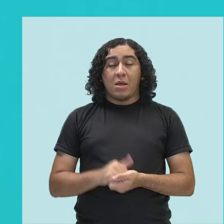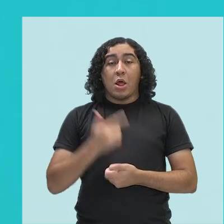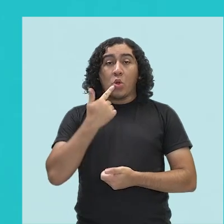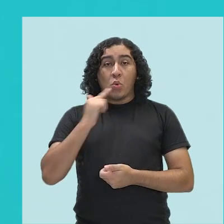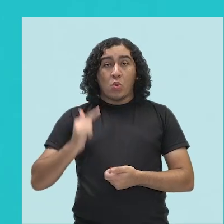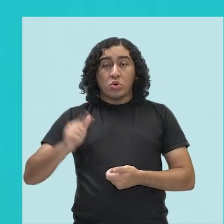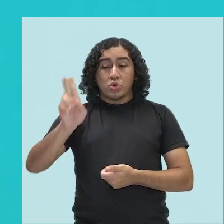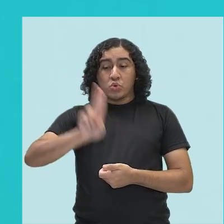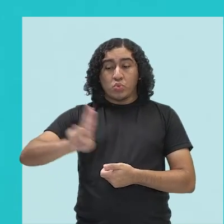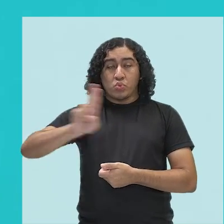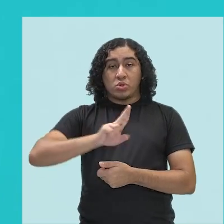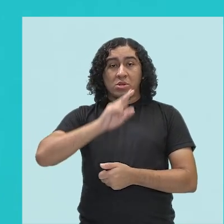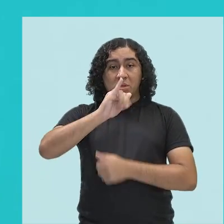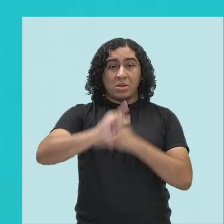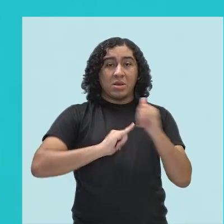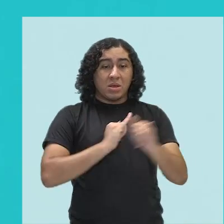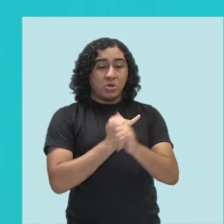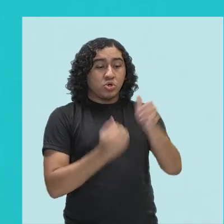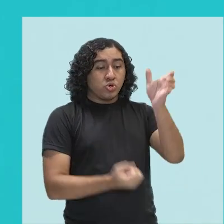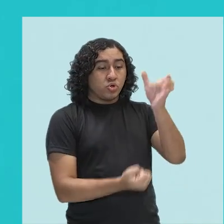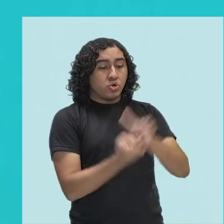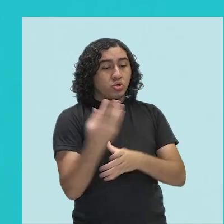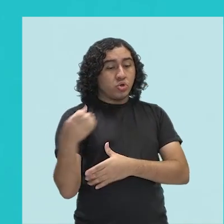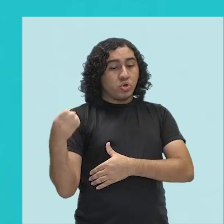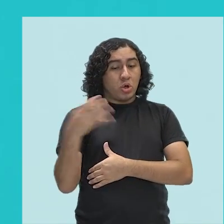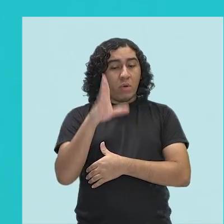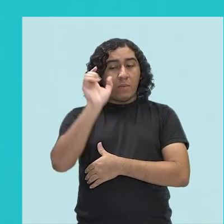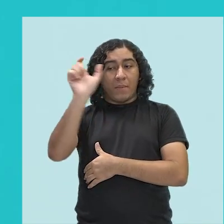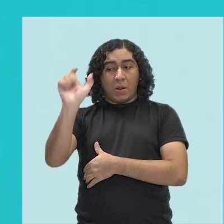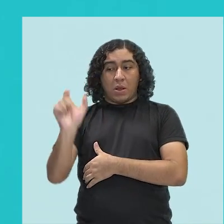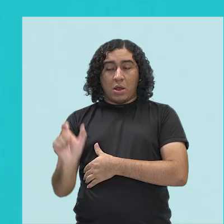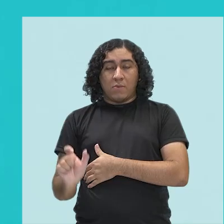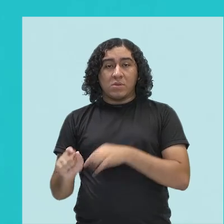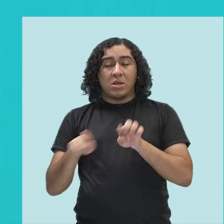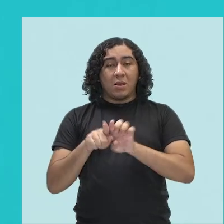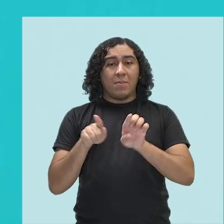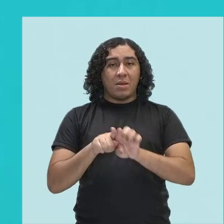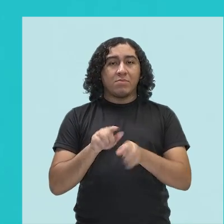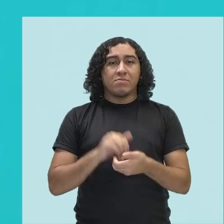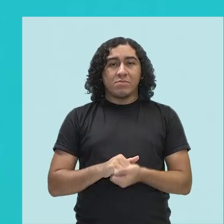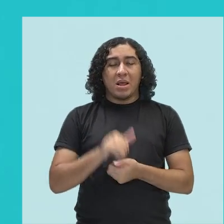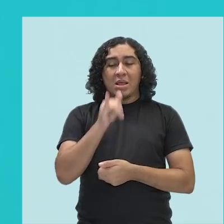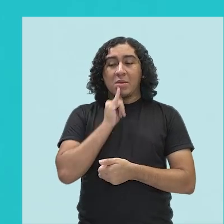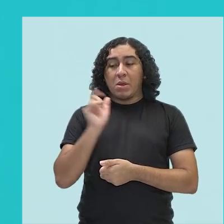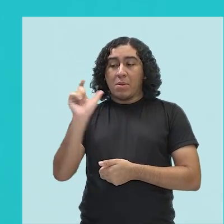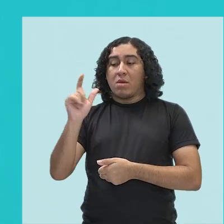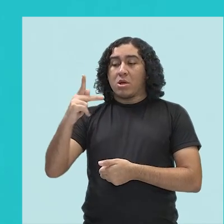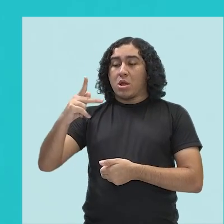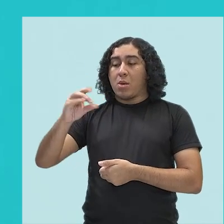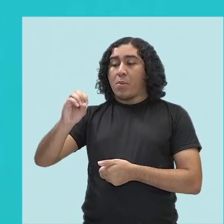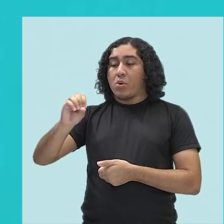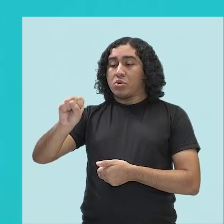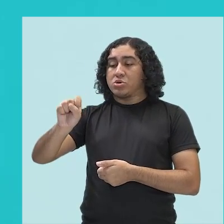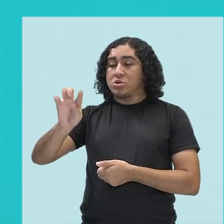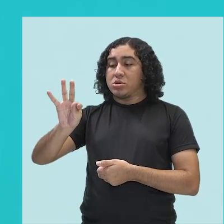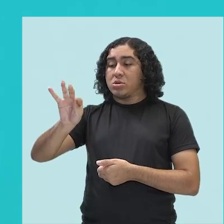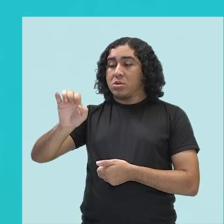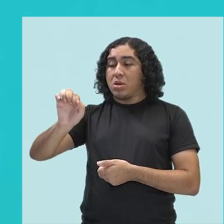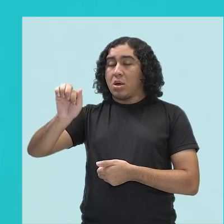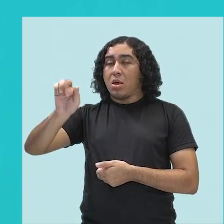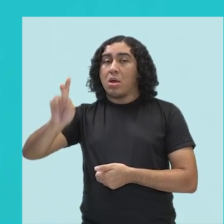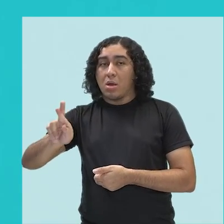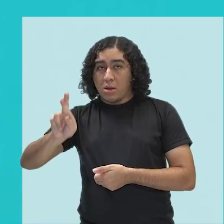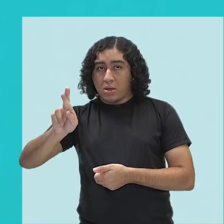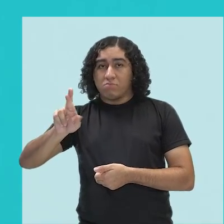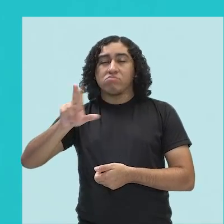né? Ela criou novos termos, né? A palavra postar, ela foi criada, né? Porque